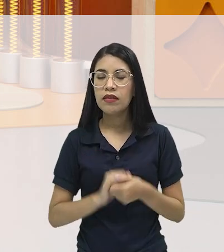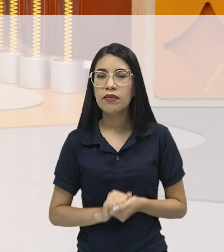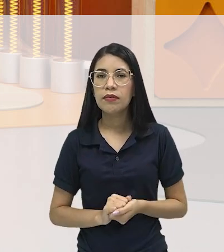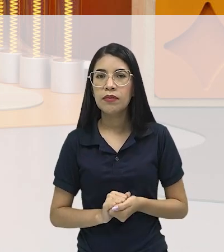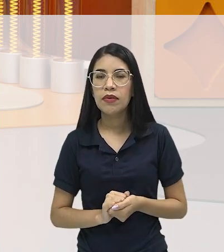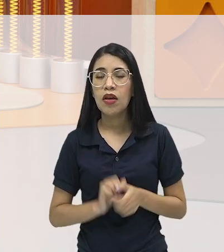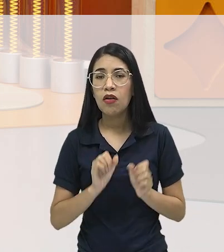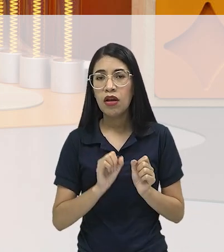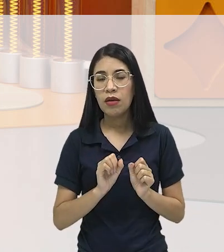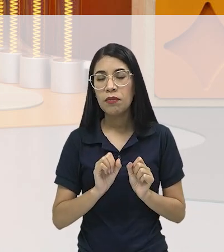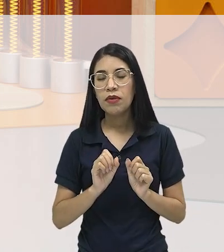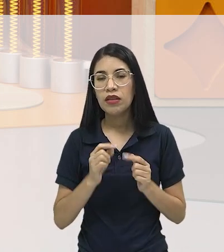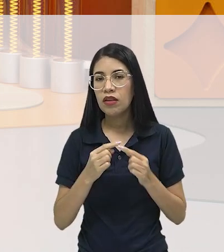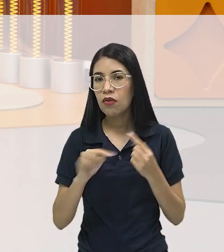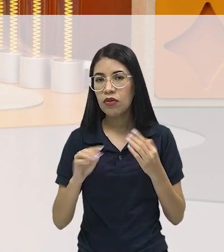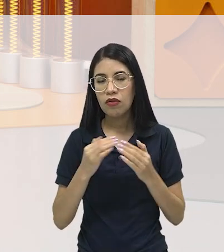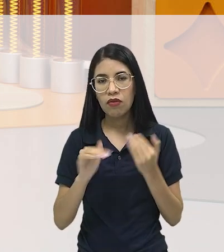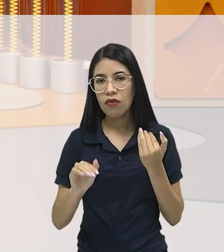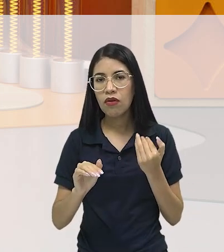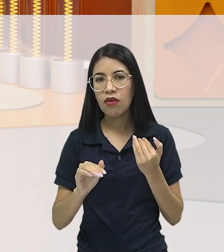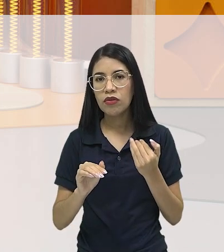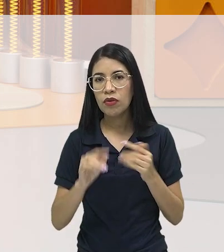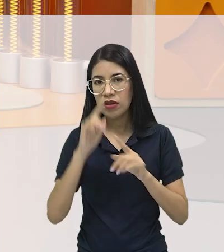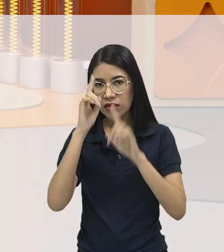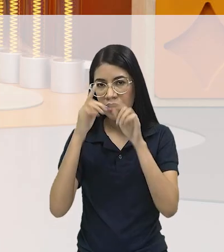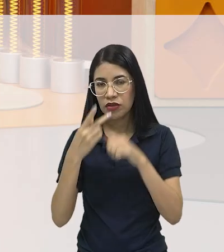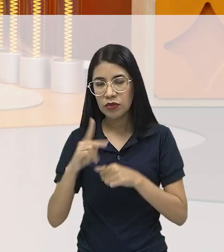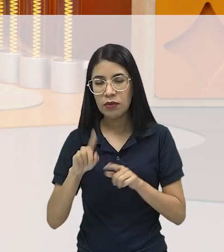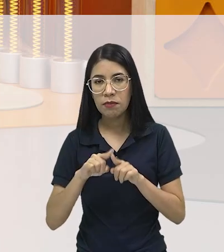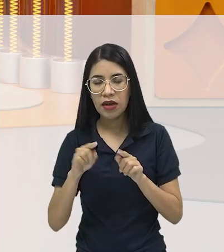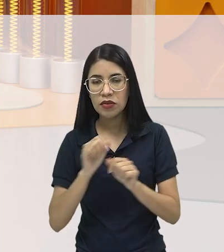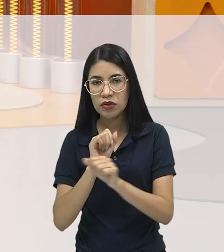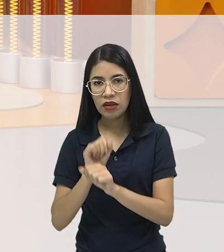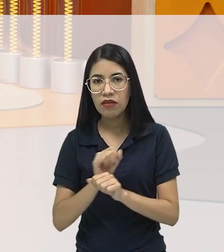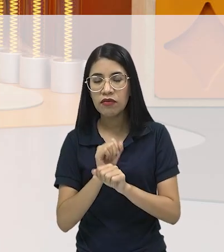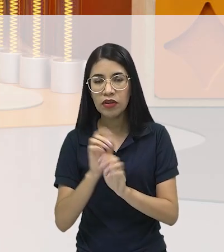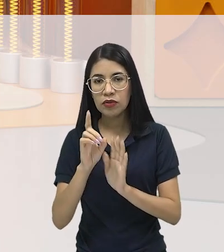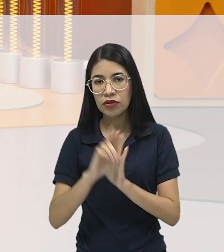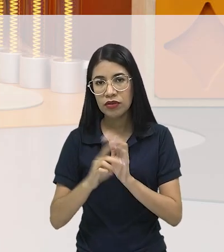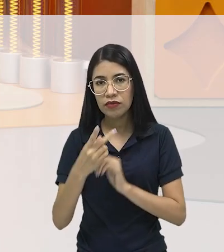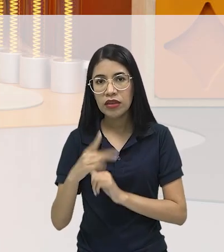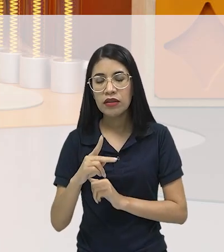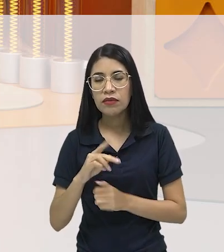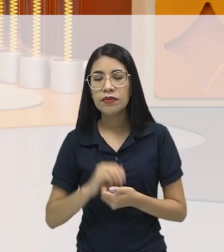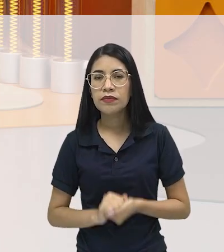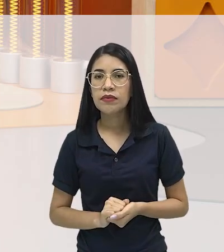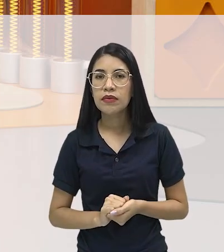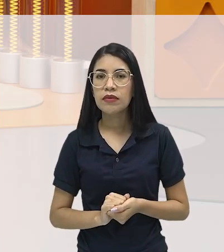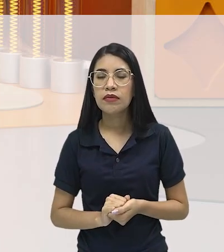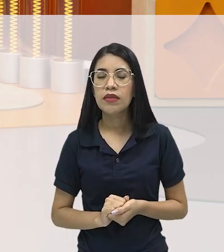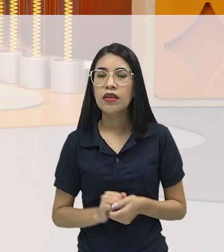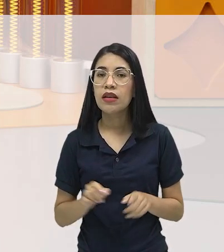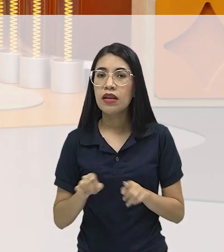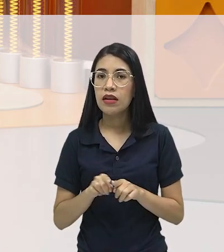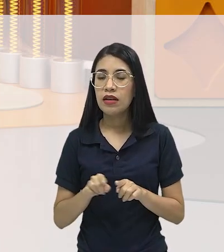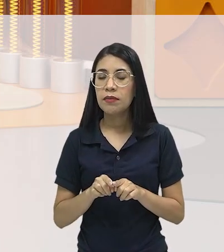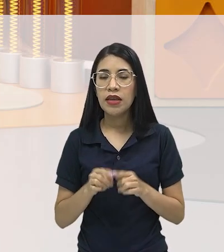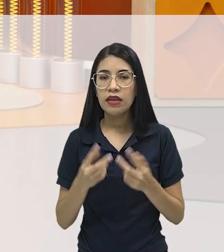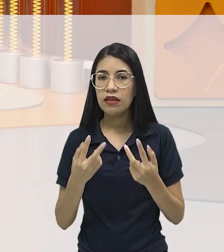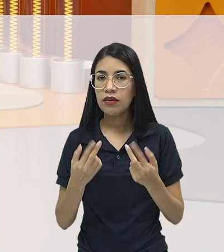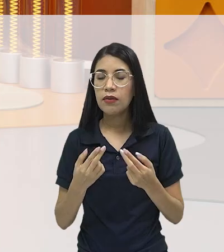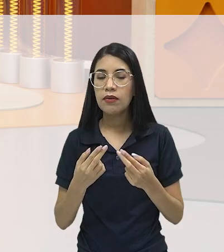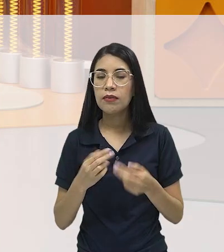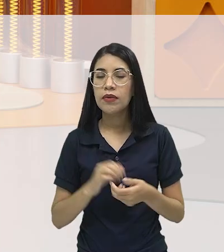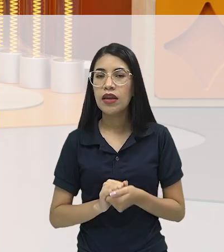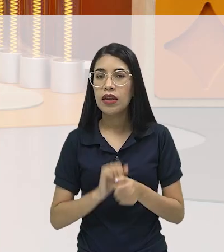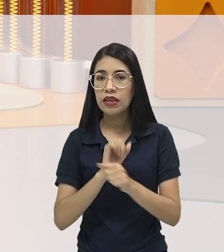não concordar com o que você diz, mas vou defender até a morte o teu direito de falar, né? Normalmente ela é tratada dessa forma. Então, esse foi o cara